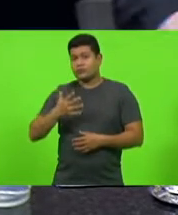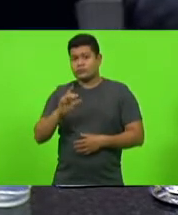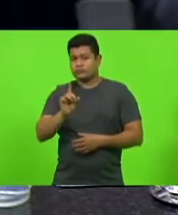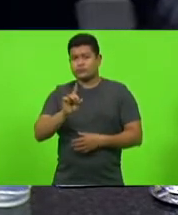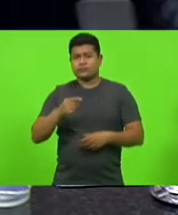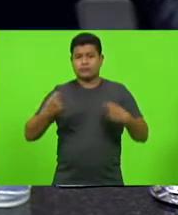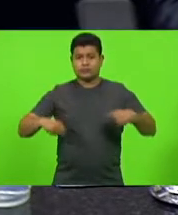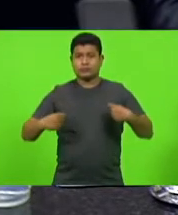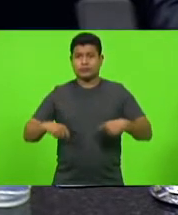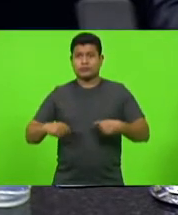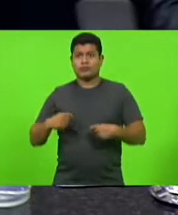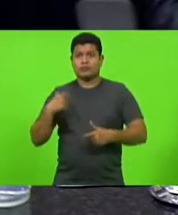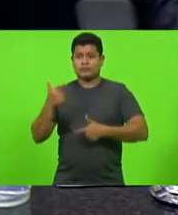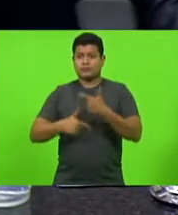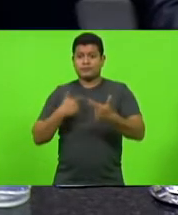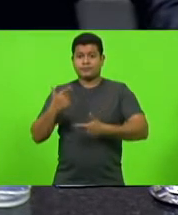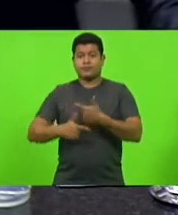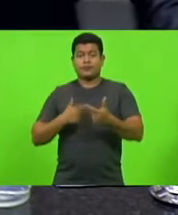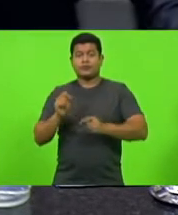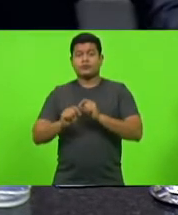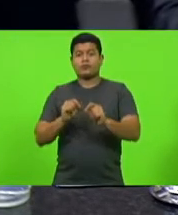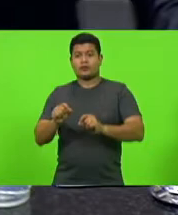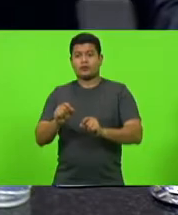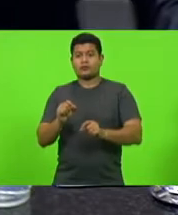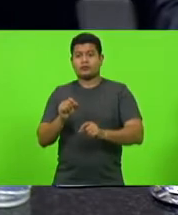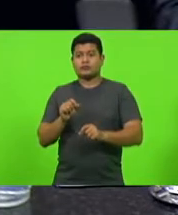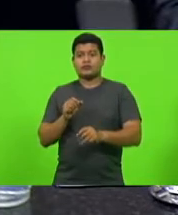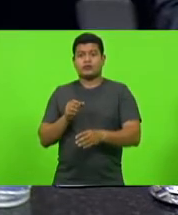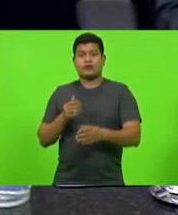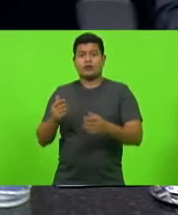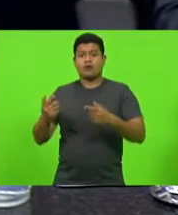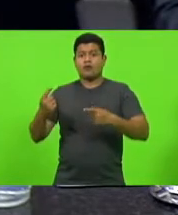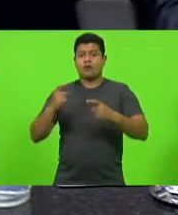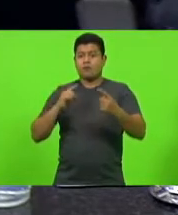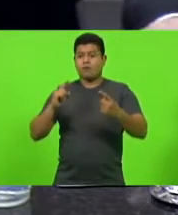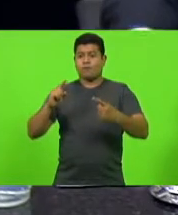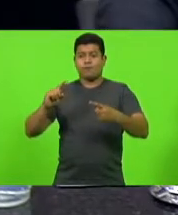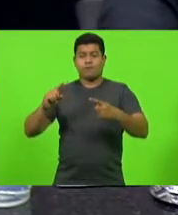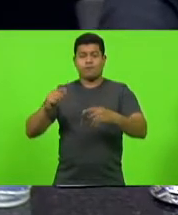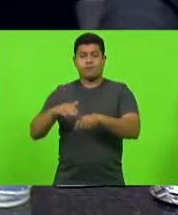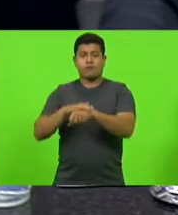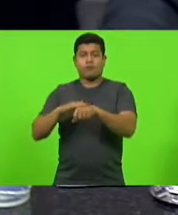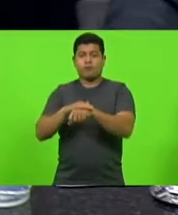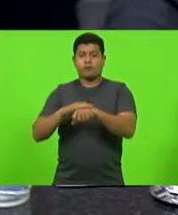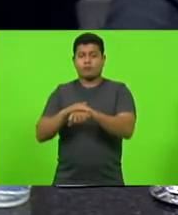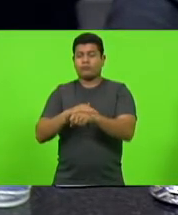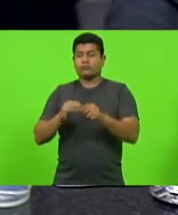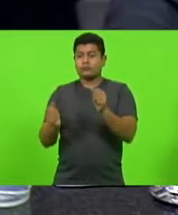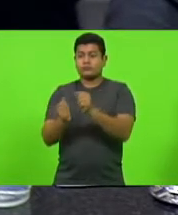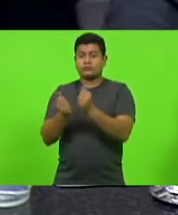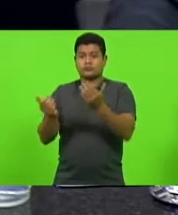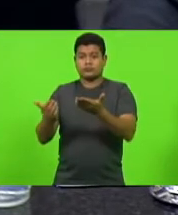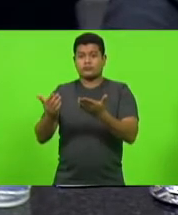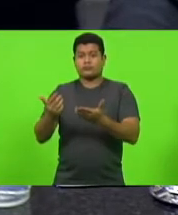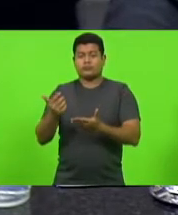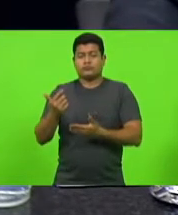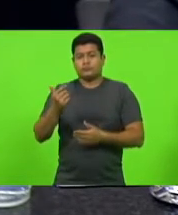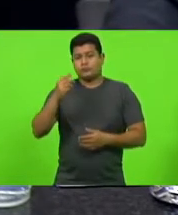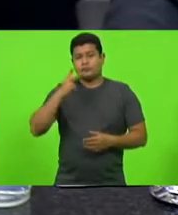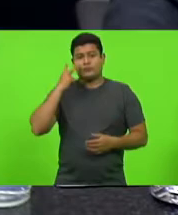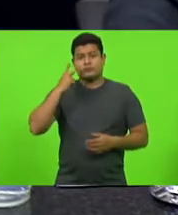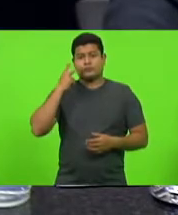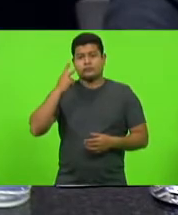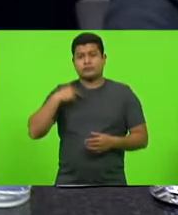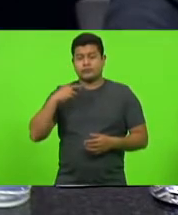fazer um trabalho de convencimento junto aos gestores municipais que a região metropolitana é o novo